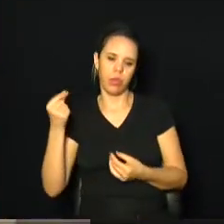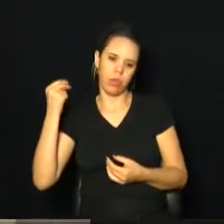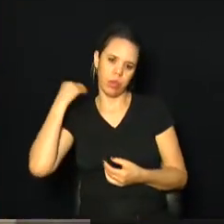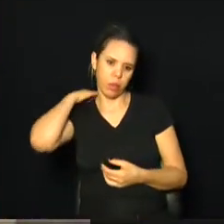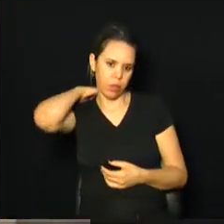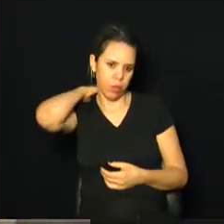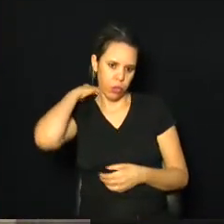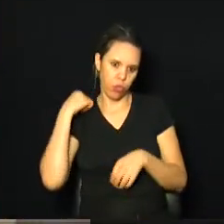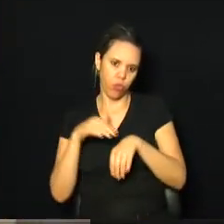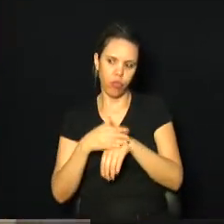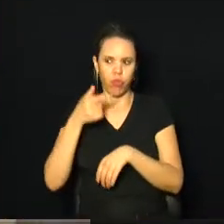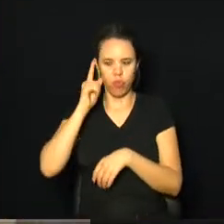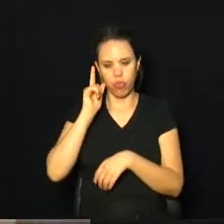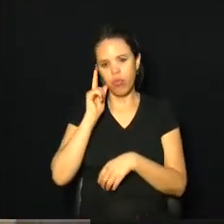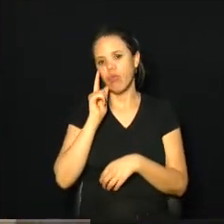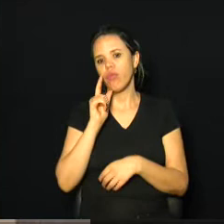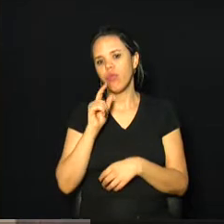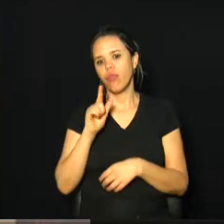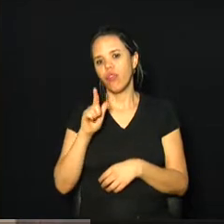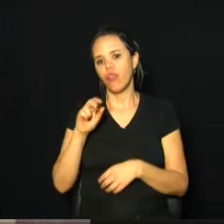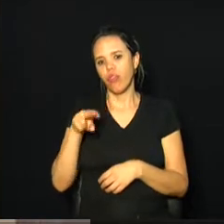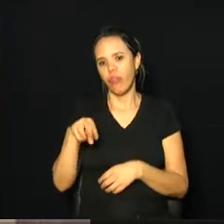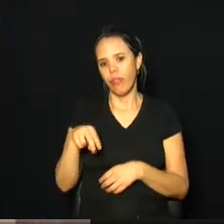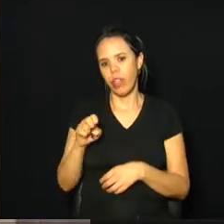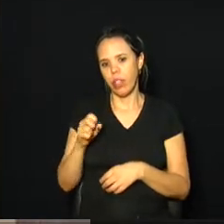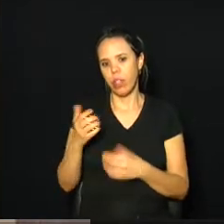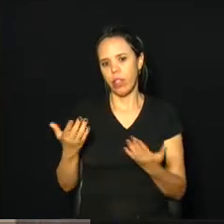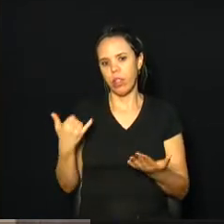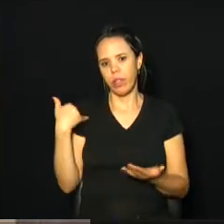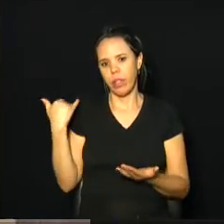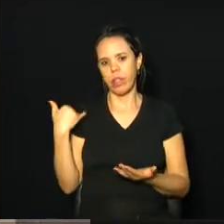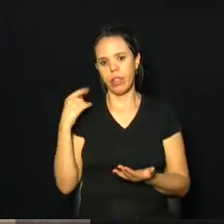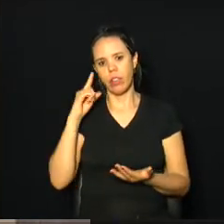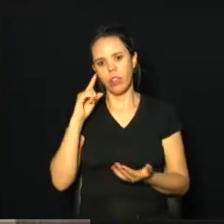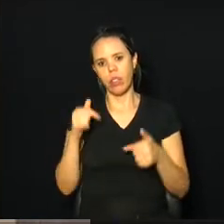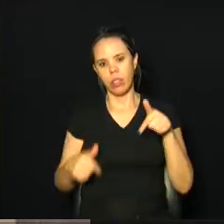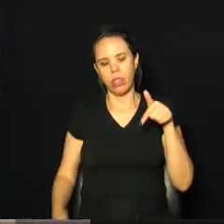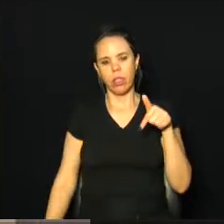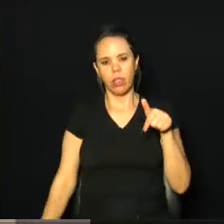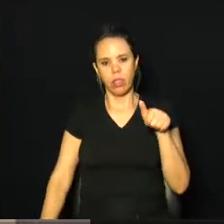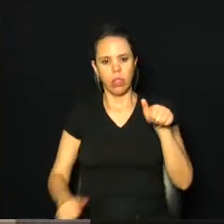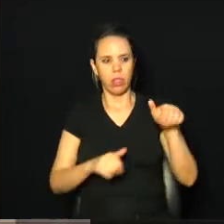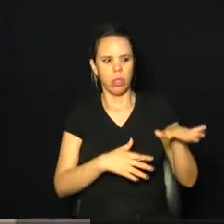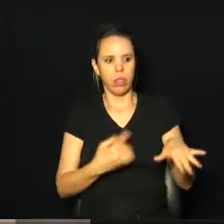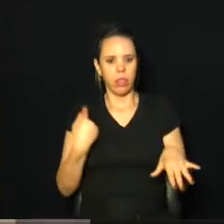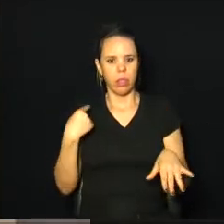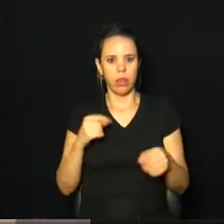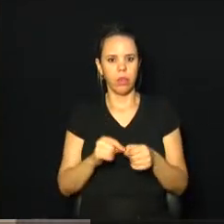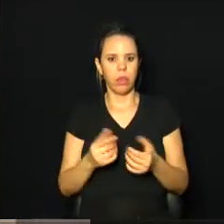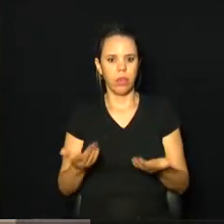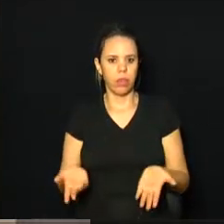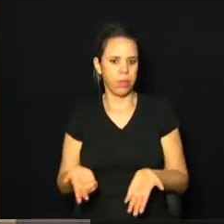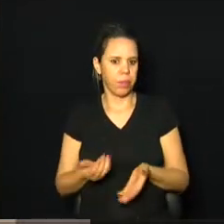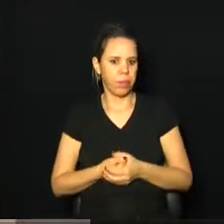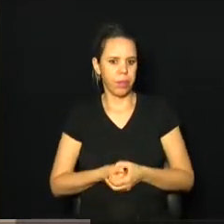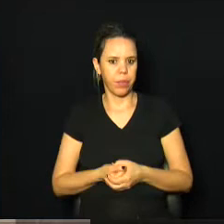até conversei com ele ontem, o Giovanni também, que fez aniversário agora dia 7 de setembro. Então, assim,